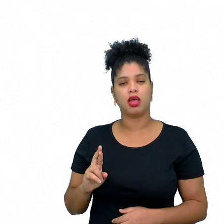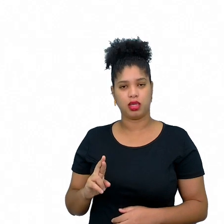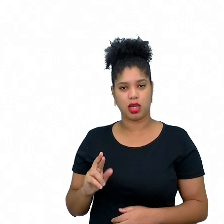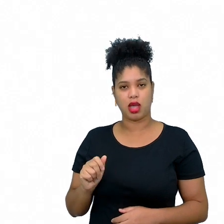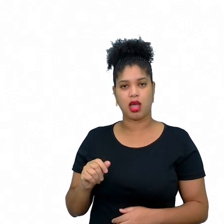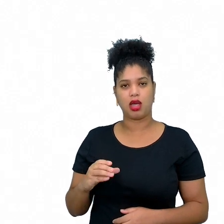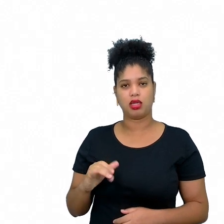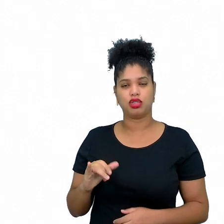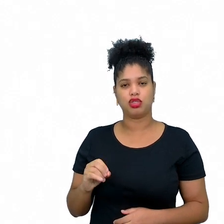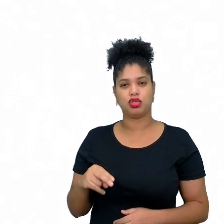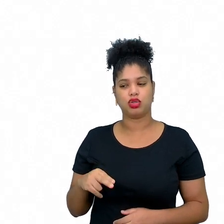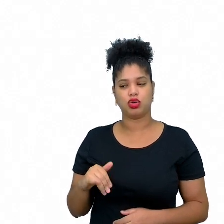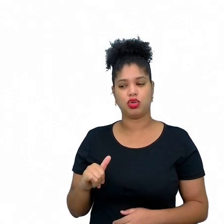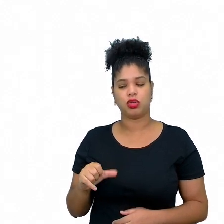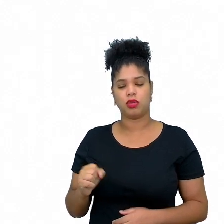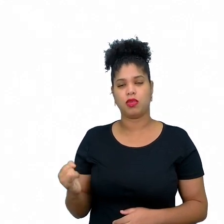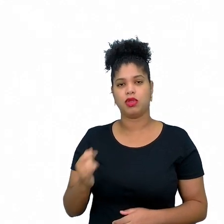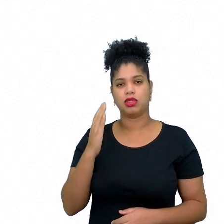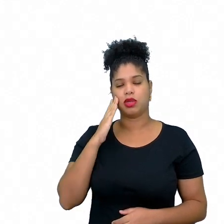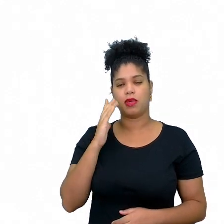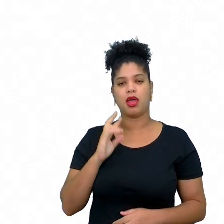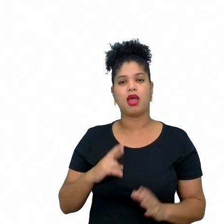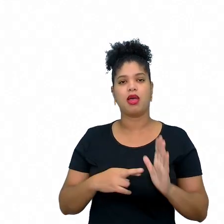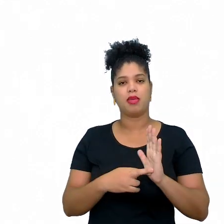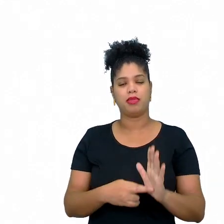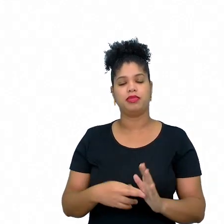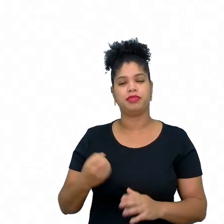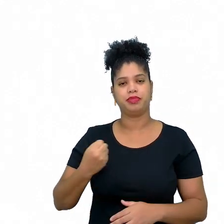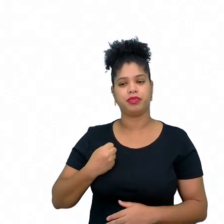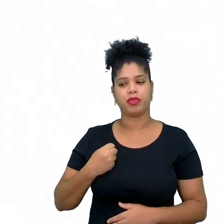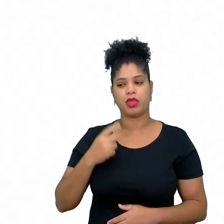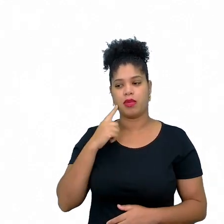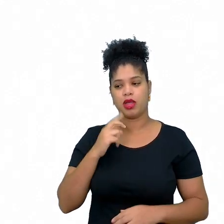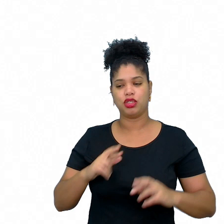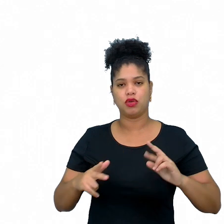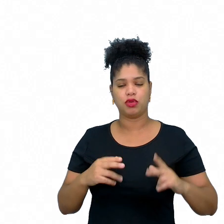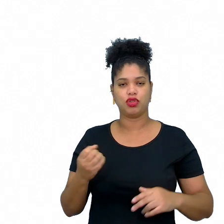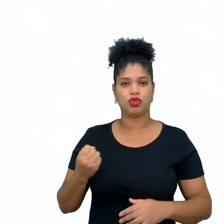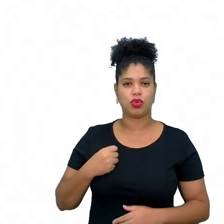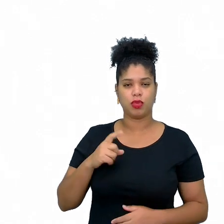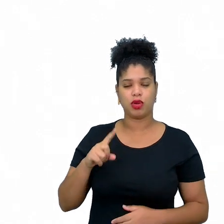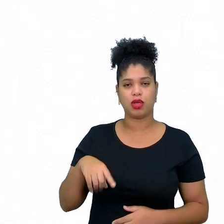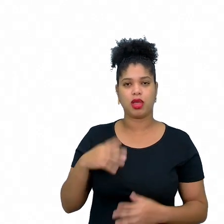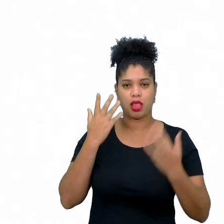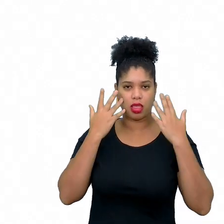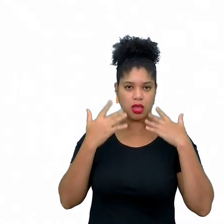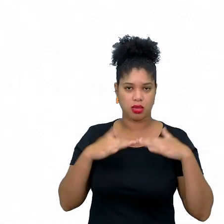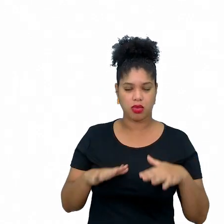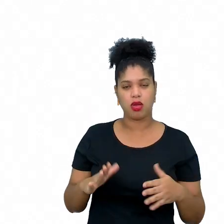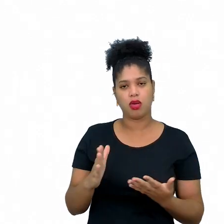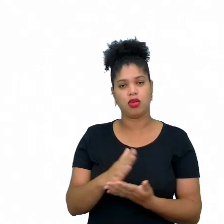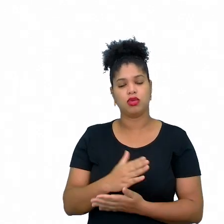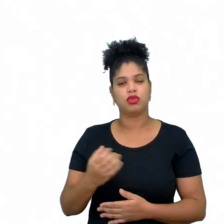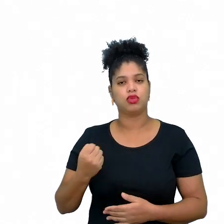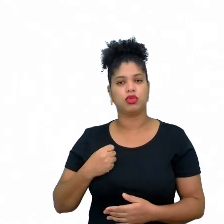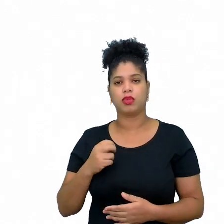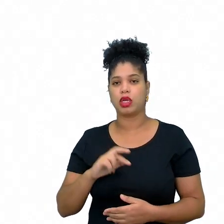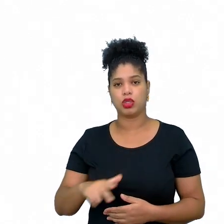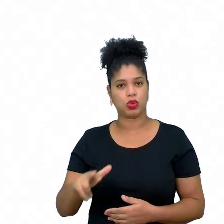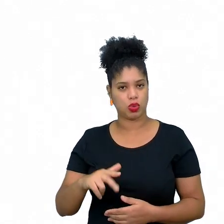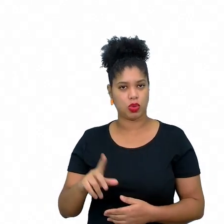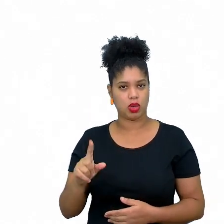claro, quais são as representações numéricas, qual que é a diferença de um número natural para um número racional, e como isso